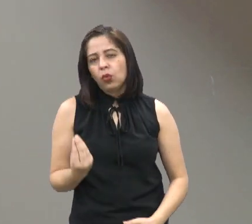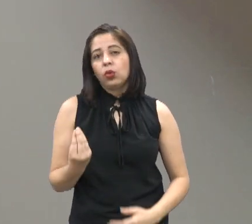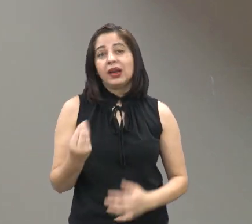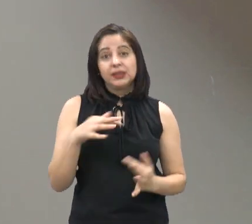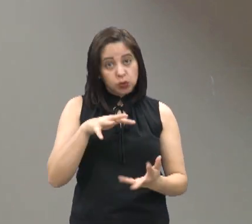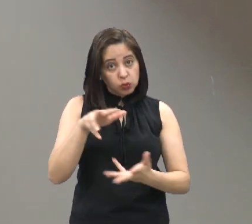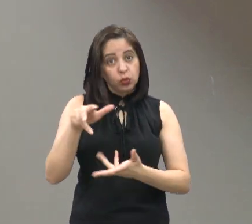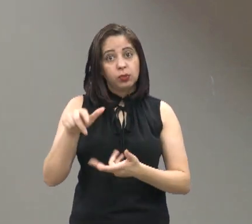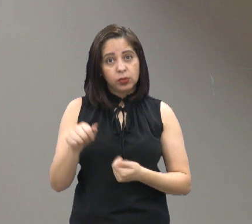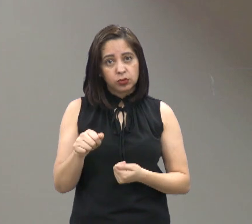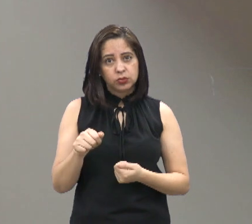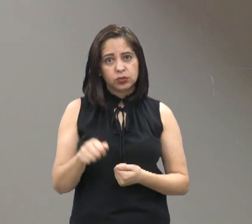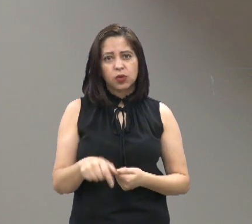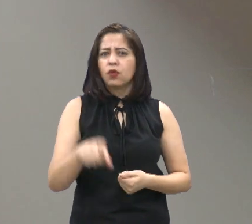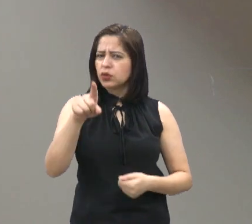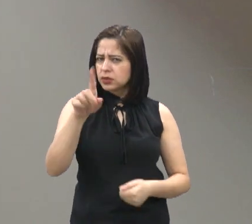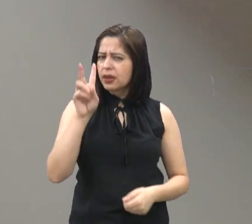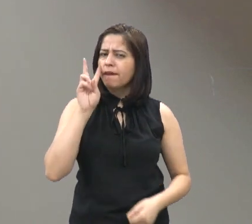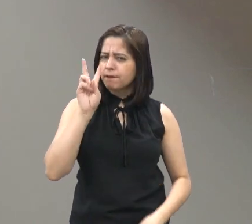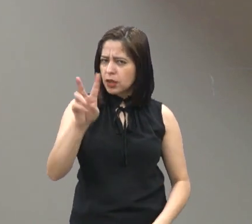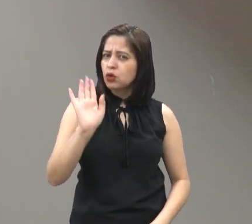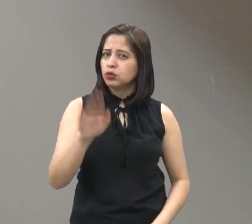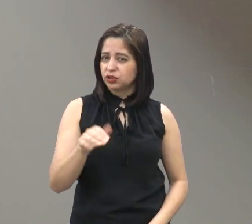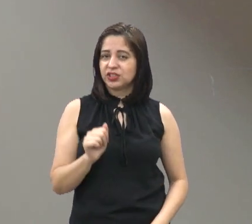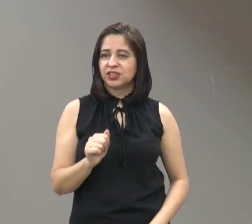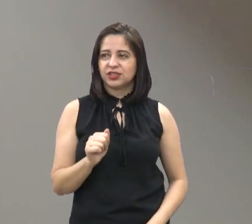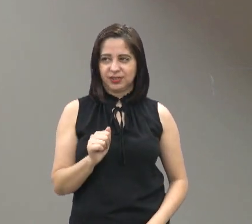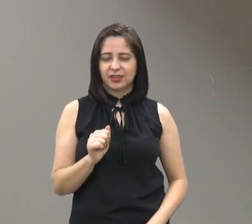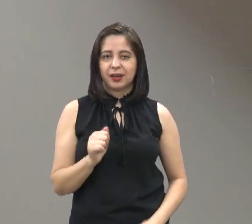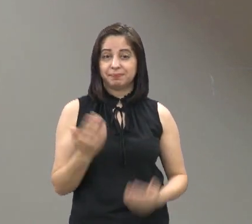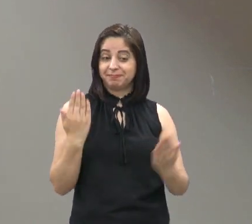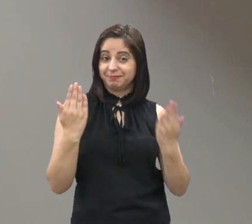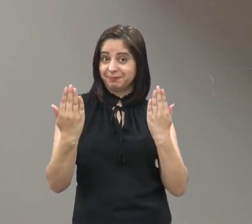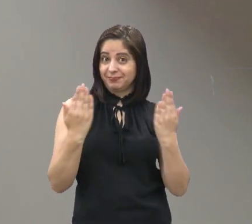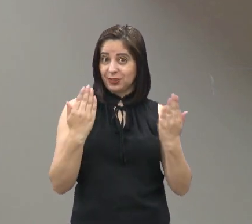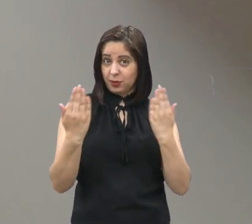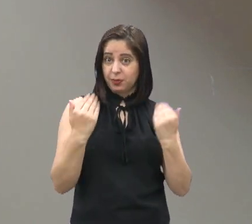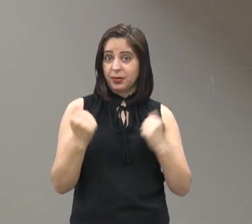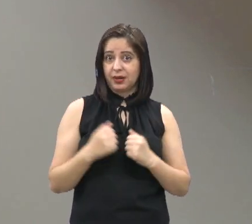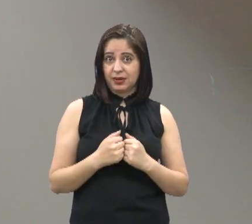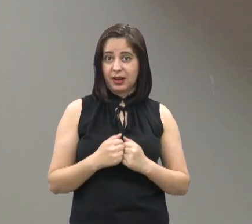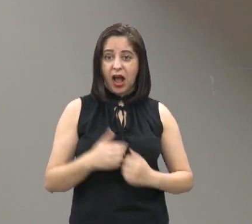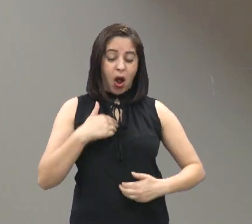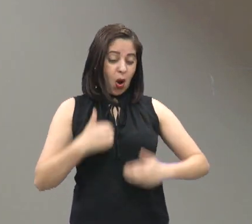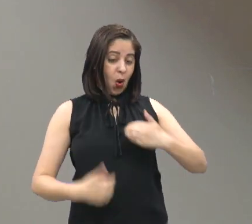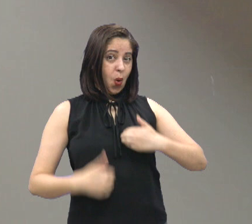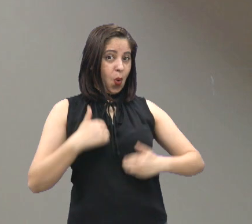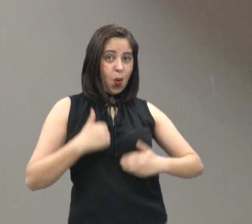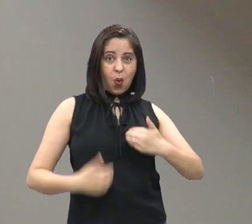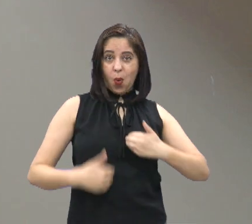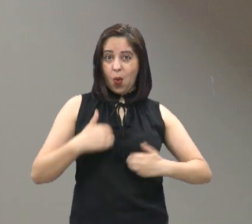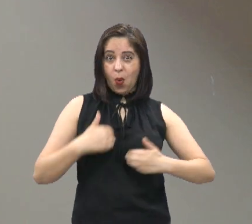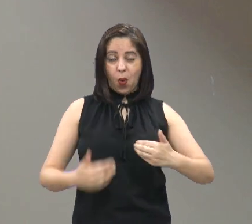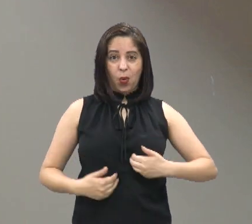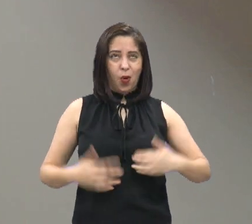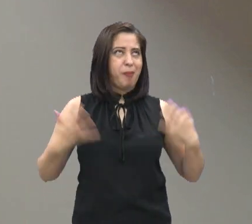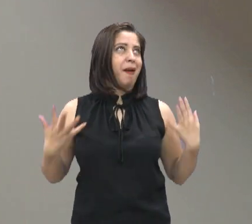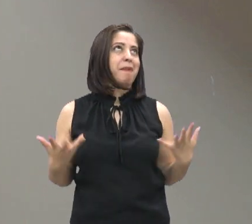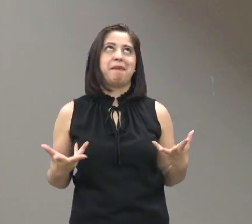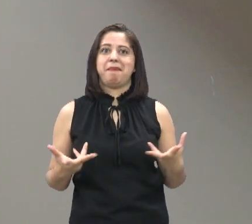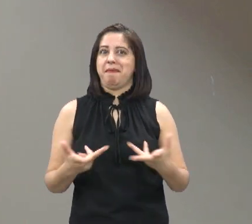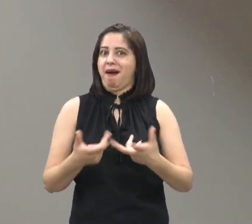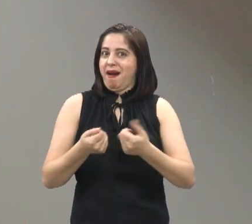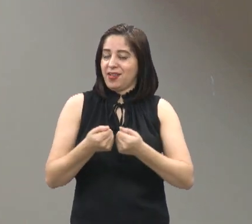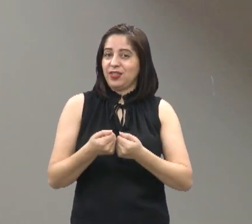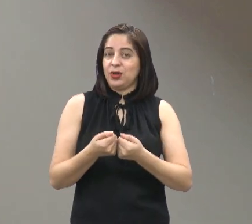inteiro. E você já deve ter ouvido aquela famosa comparação, né? De que o nosso corpo é uma máquina incrível, não é mesmo?